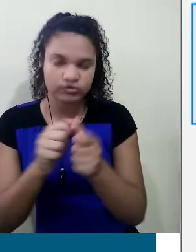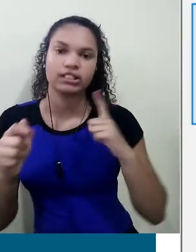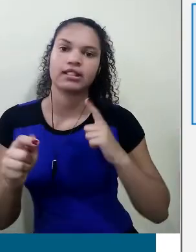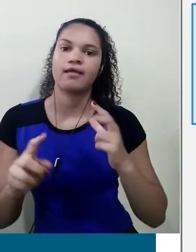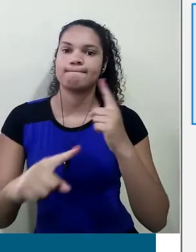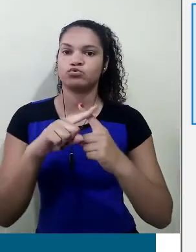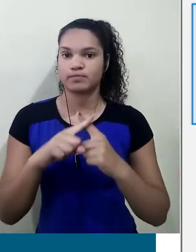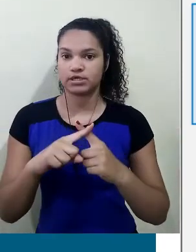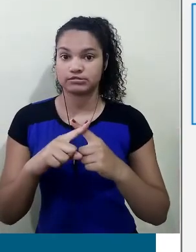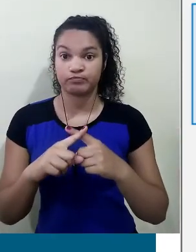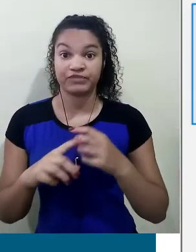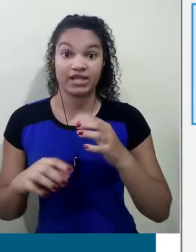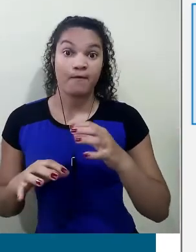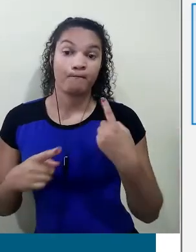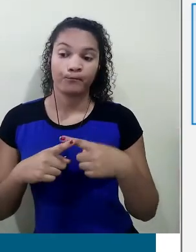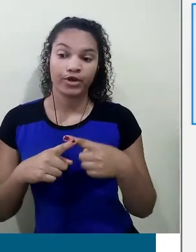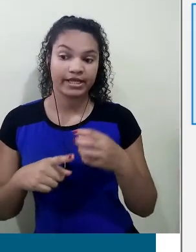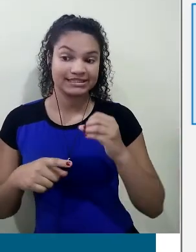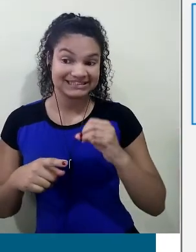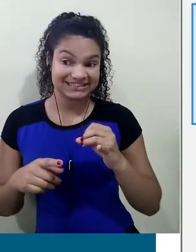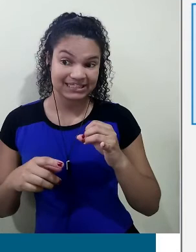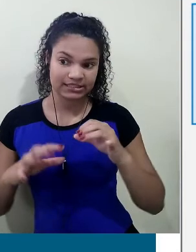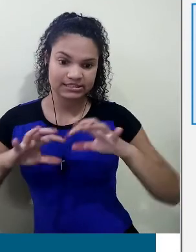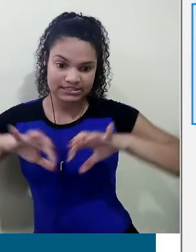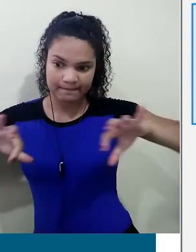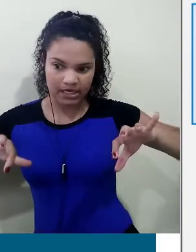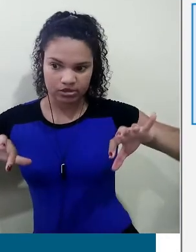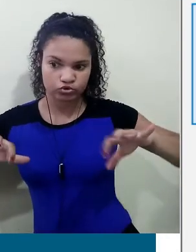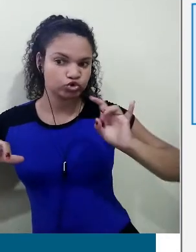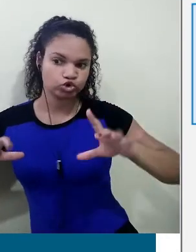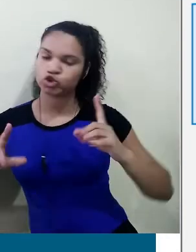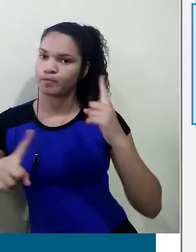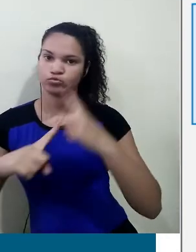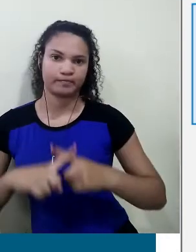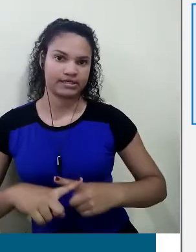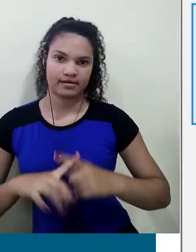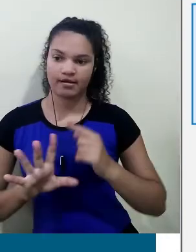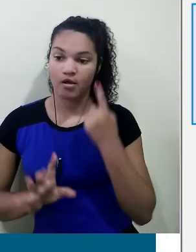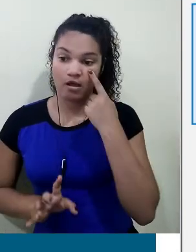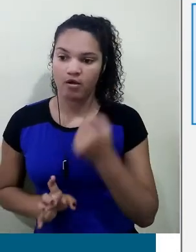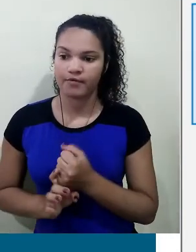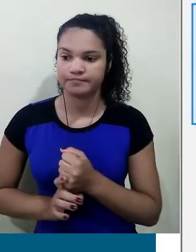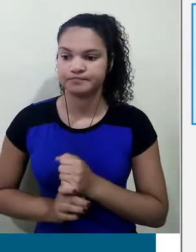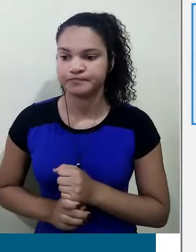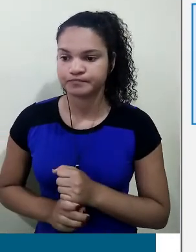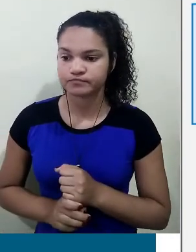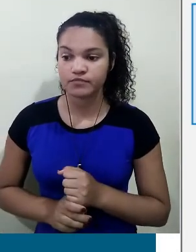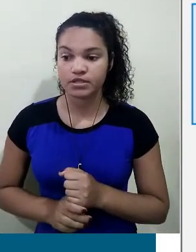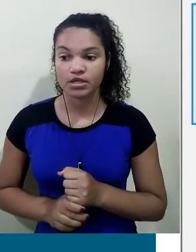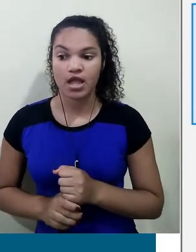multiplicação. No caso de eventos independentes, a gente calcula apenas com a multiplicação entre as probabilidades. Então nós vamos calcular